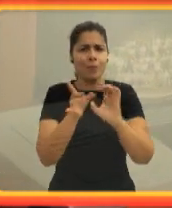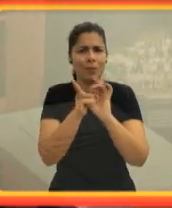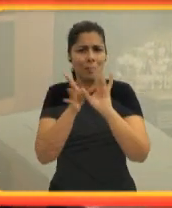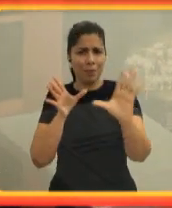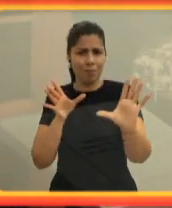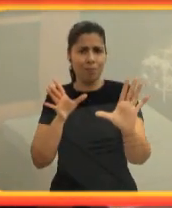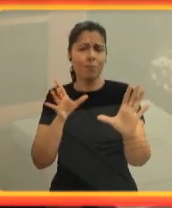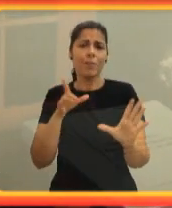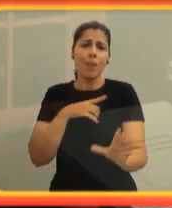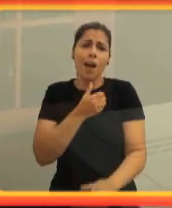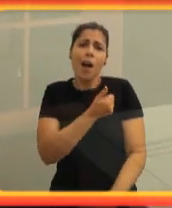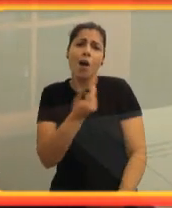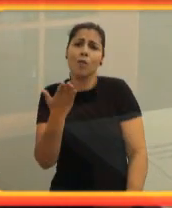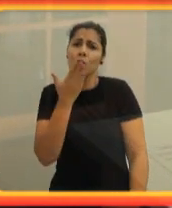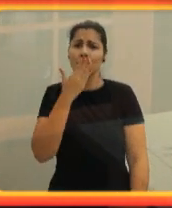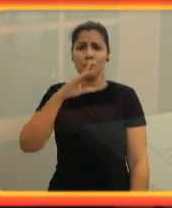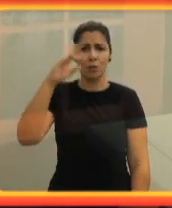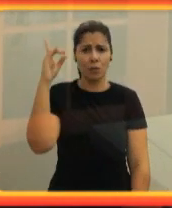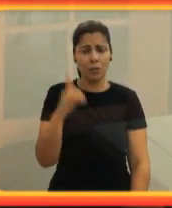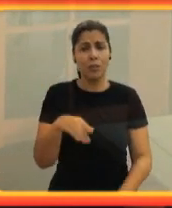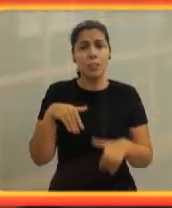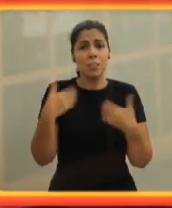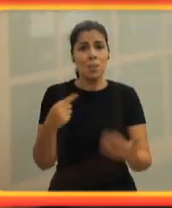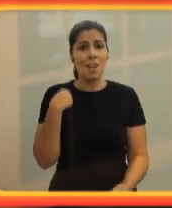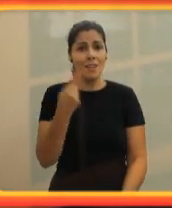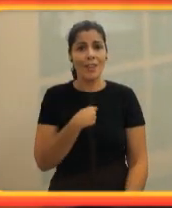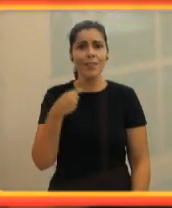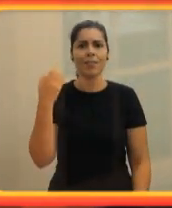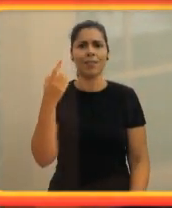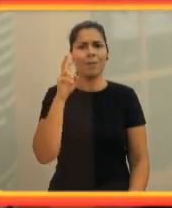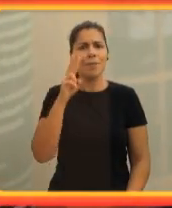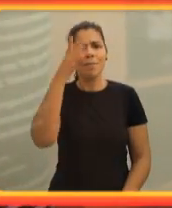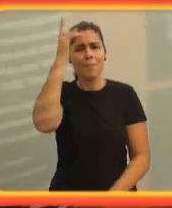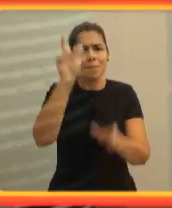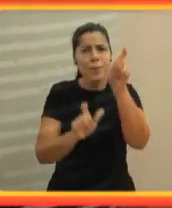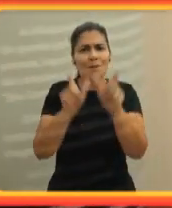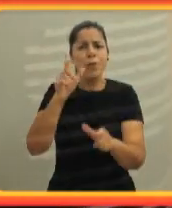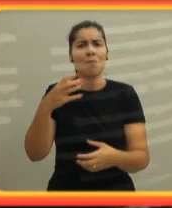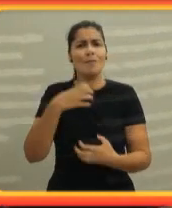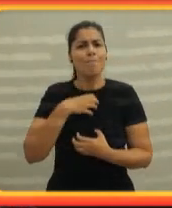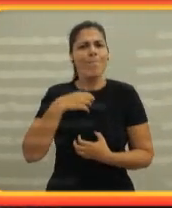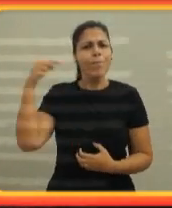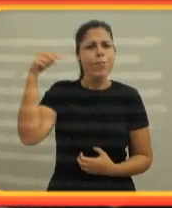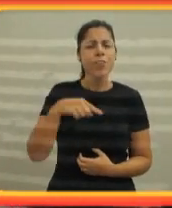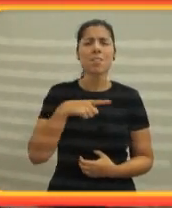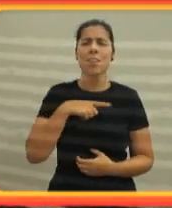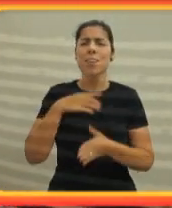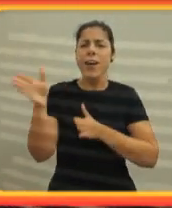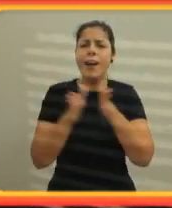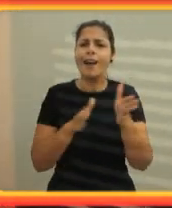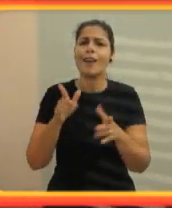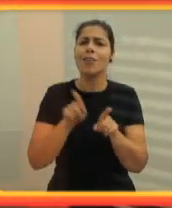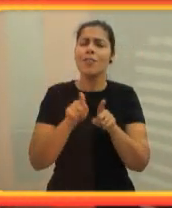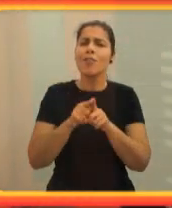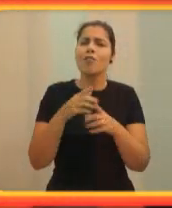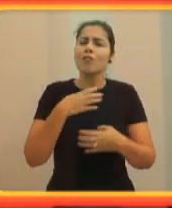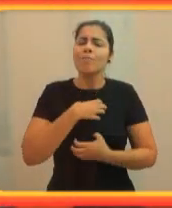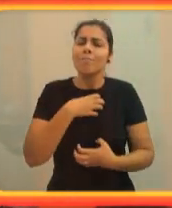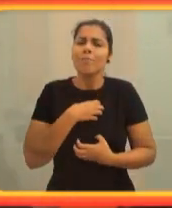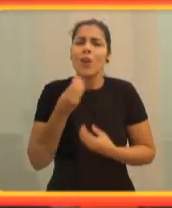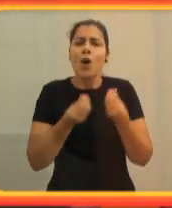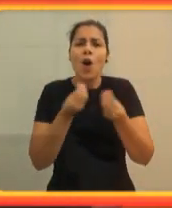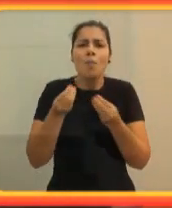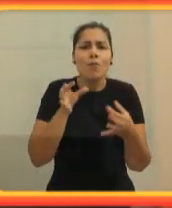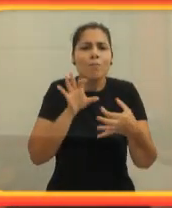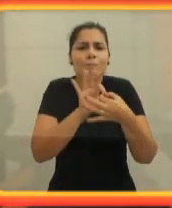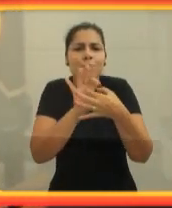acessível a qualquer pessoa, independente de algum tipo de deficiência. Então a gente quer que as pessoas possam vir, tenham acesso, usufruam